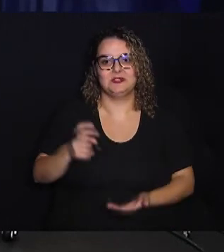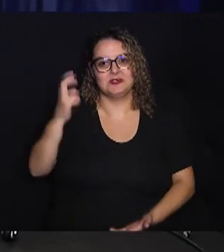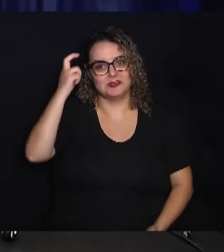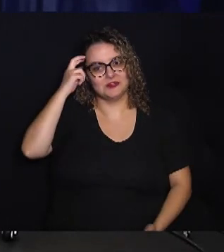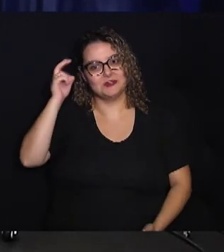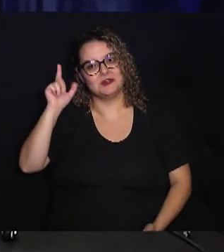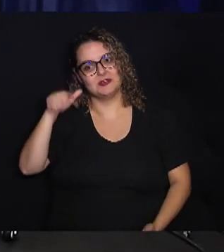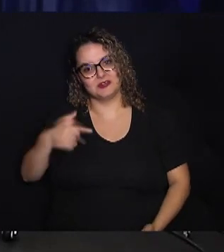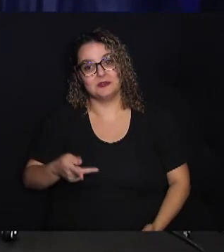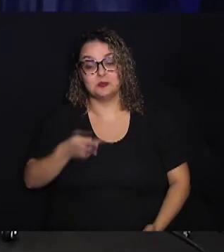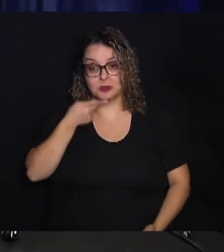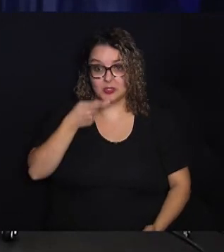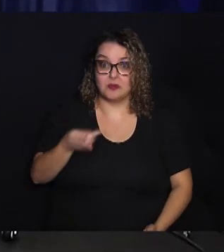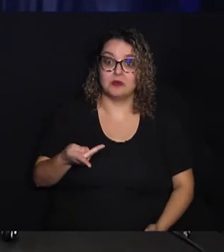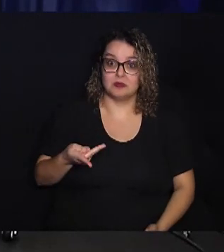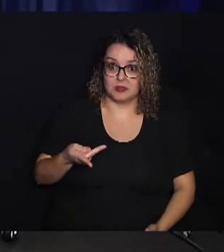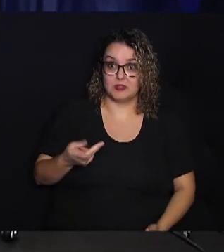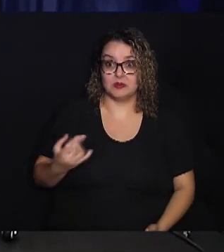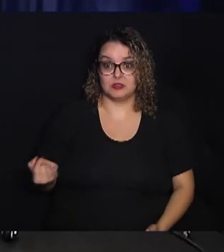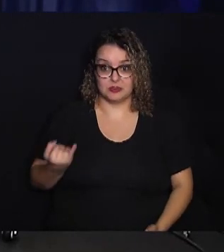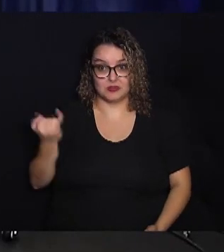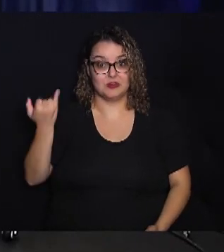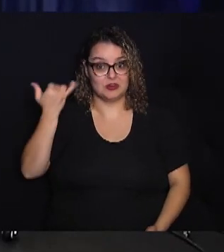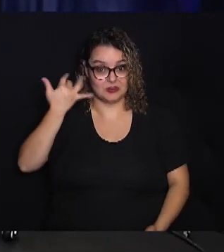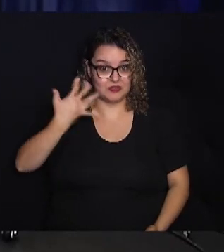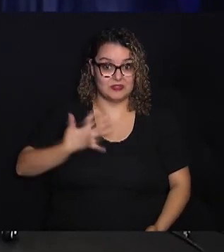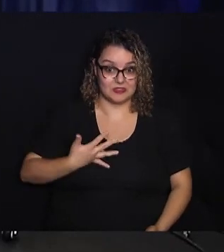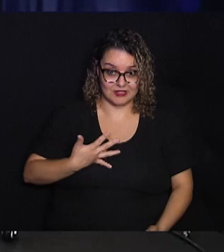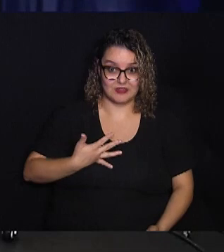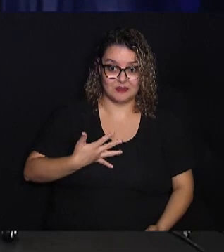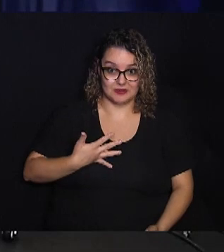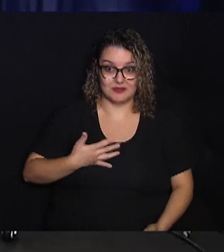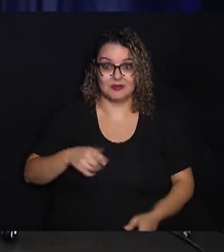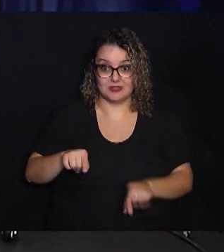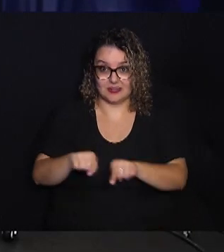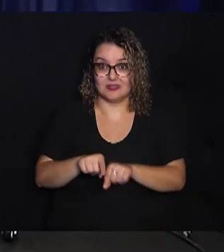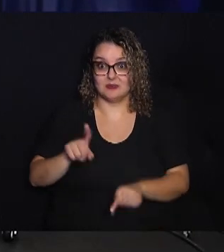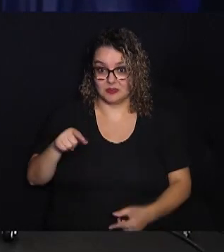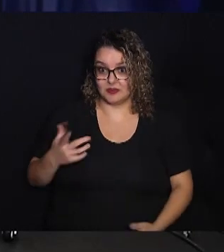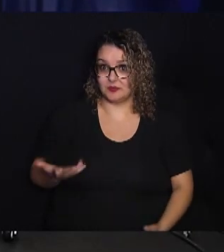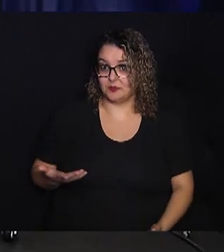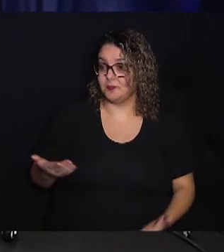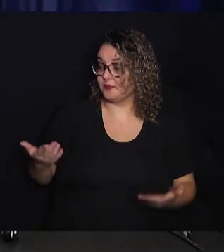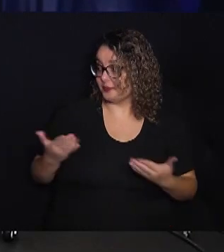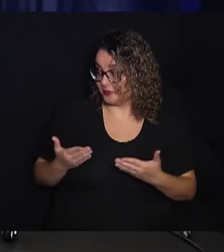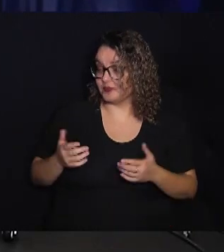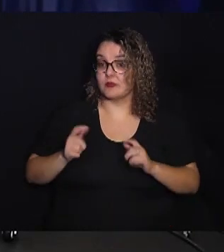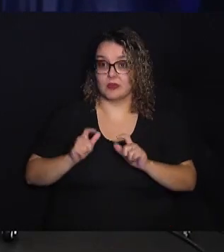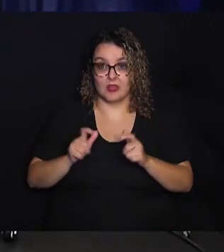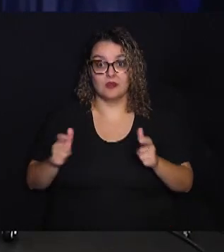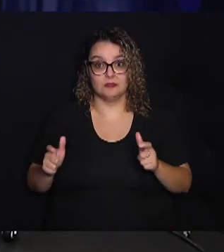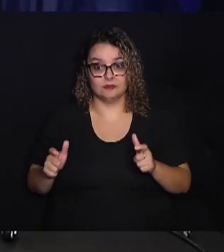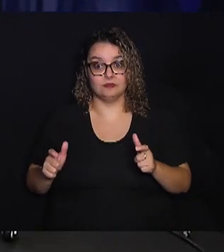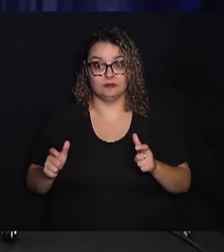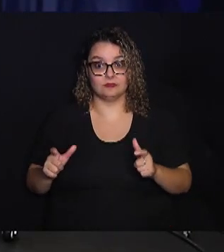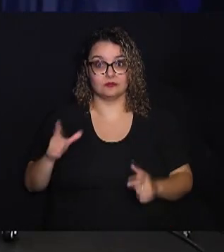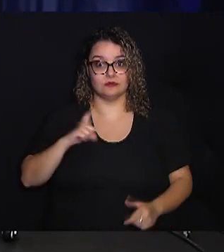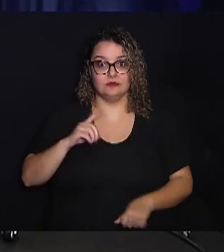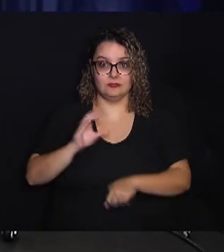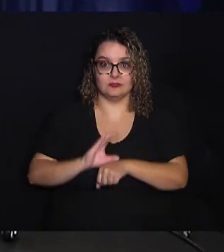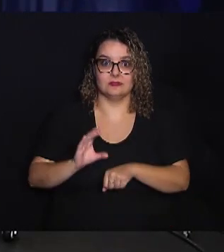ela deu um depoimento sobre a importância da audiodescrição também, né? Que hoje em dia está crescendo ao ponto de ter